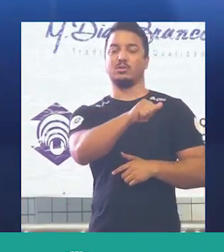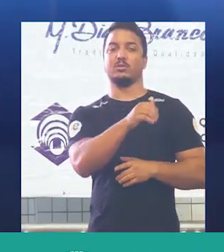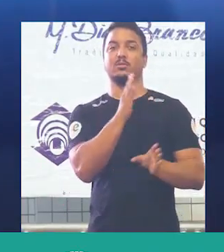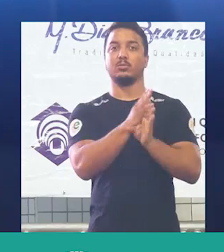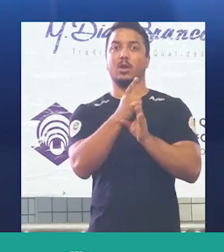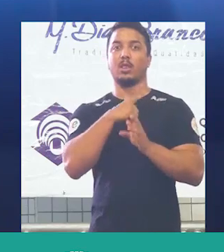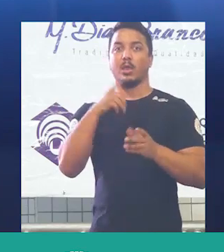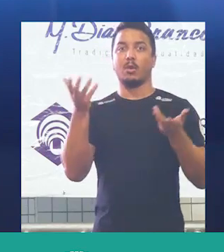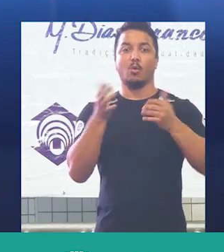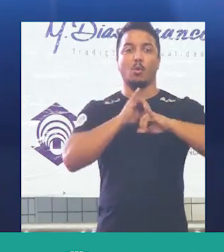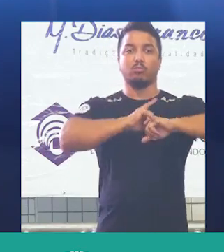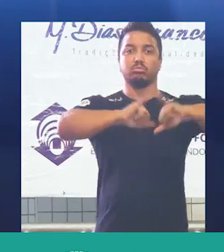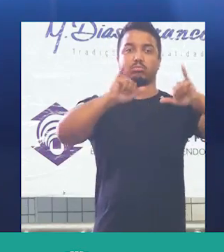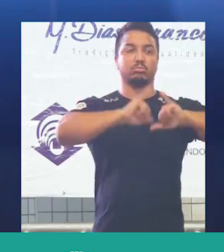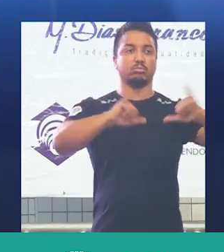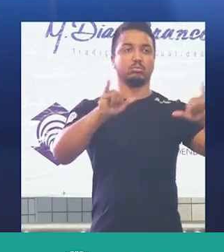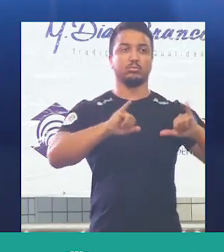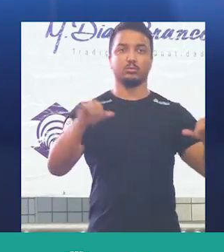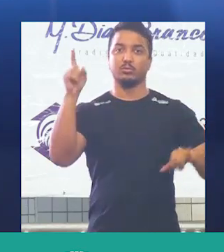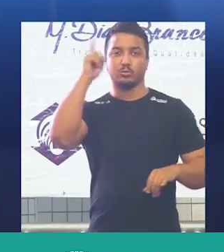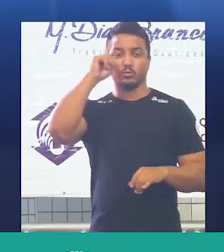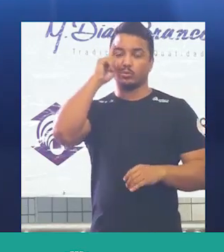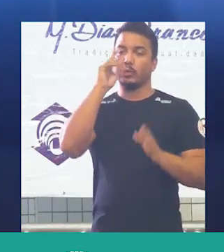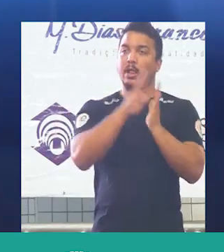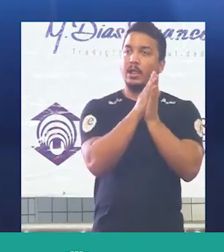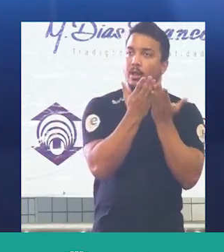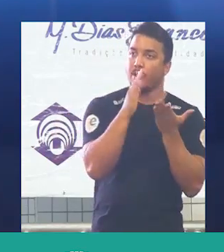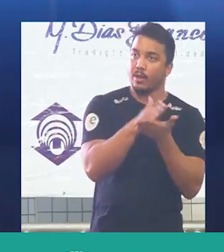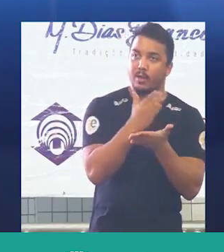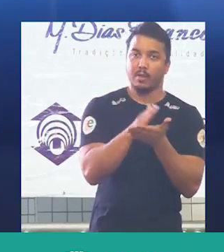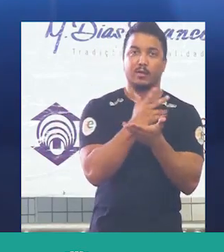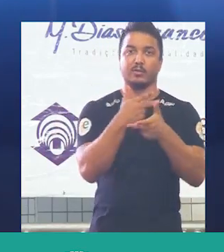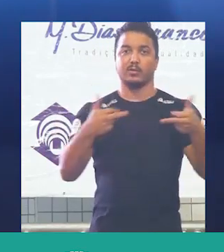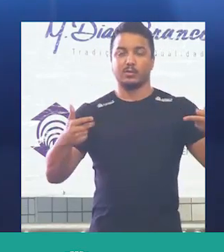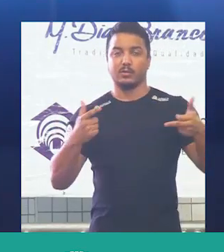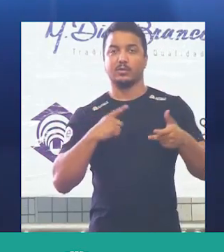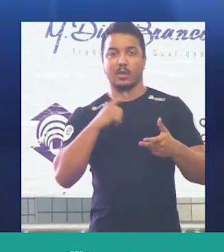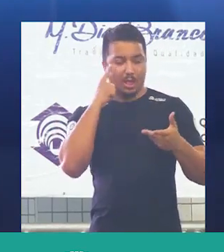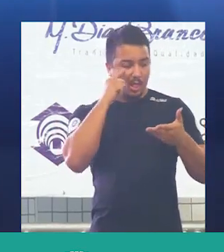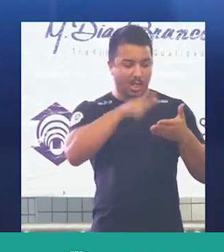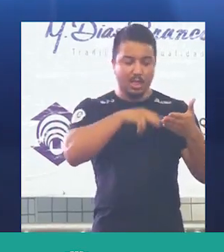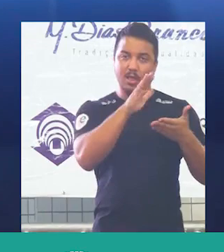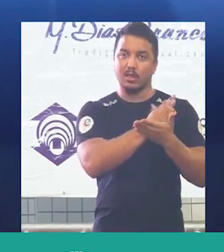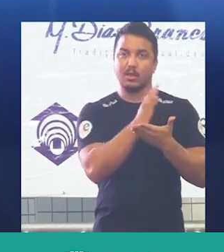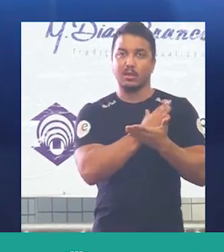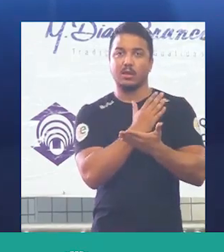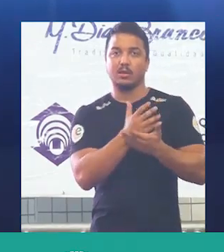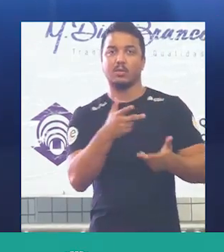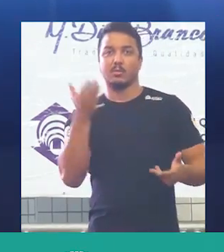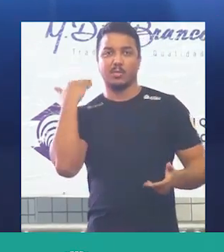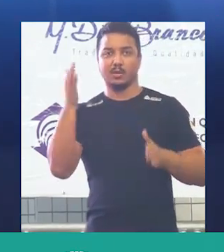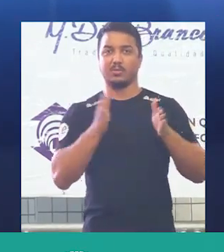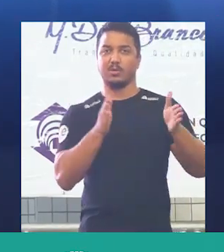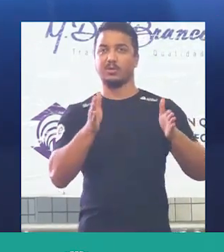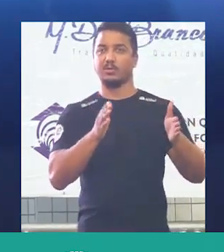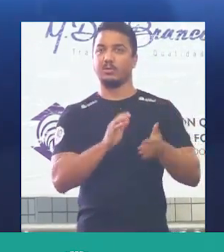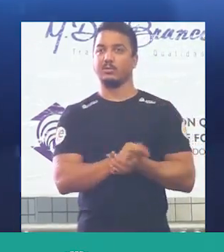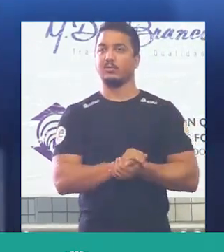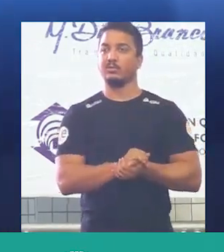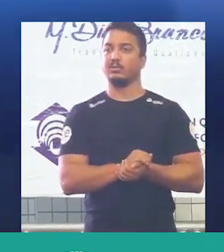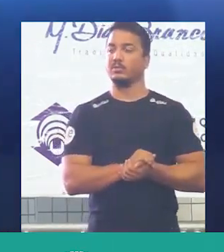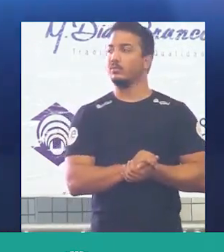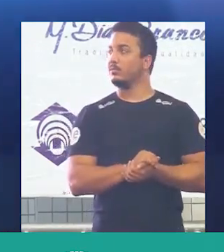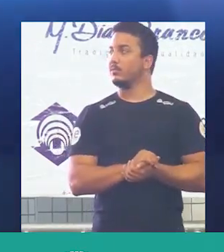se repassa cotidianamente nos livros. Aí você vai ler um livro, né, daquela época, da